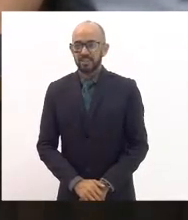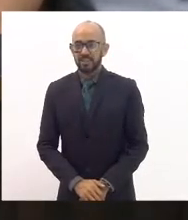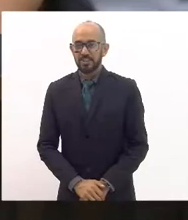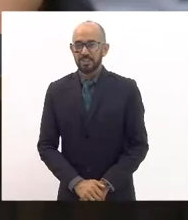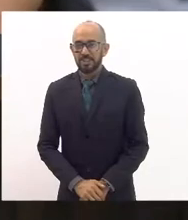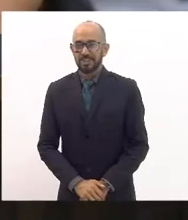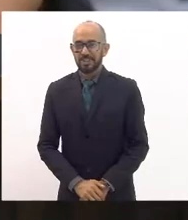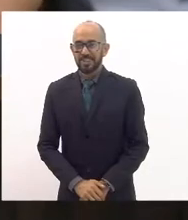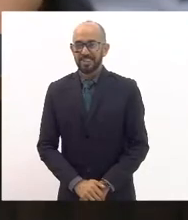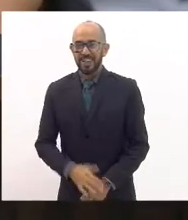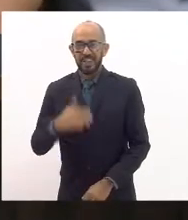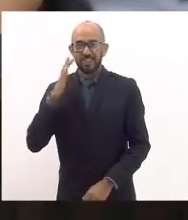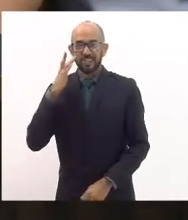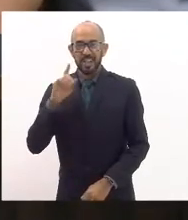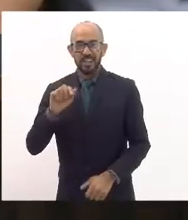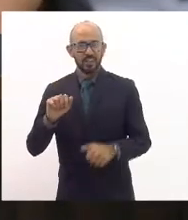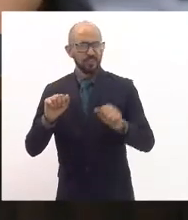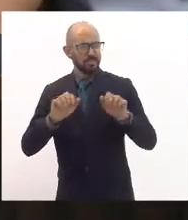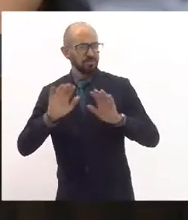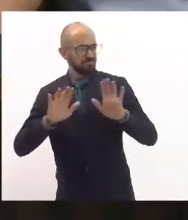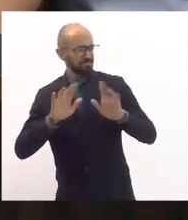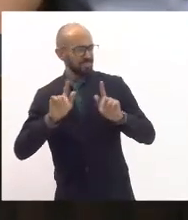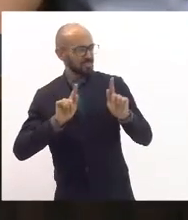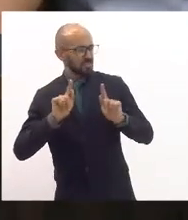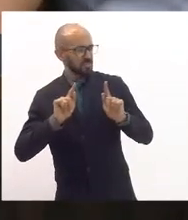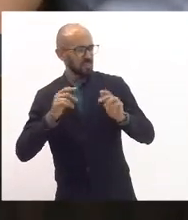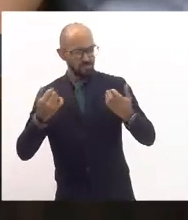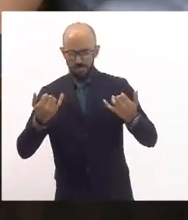e o serviço tá fazendo assim para mim não